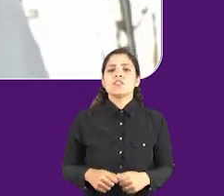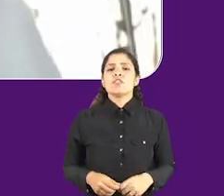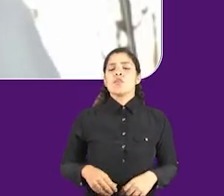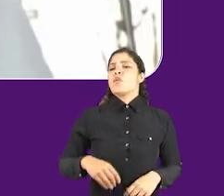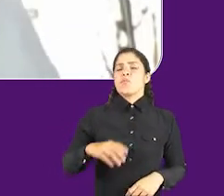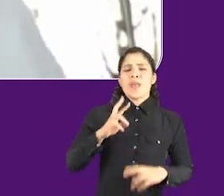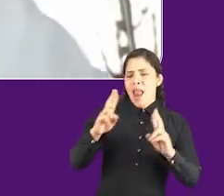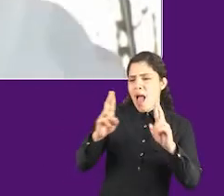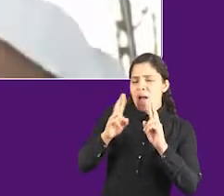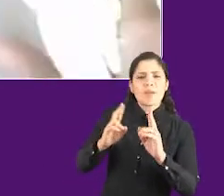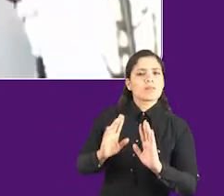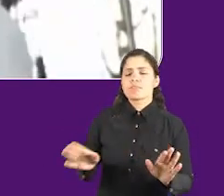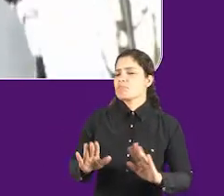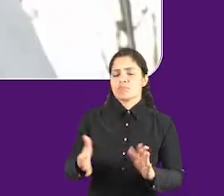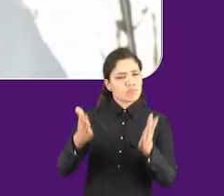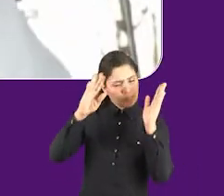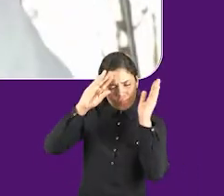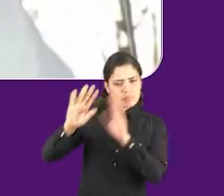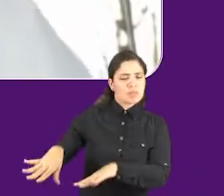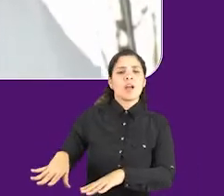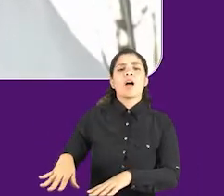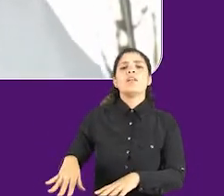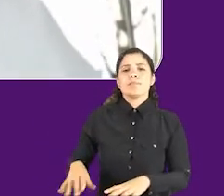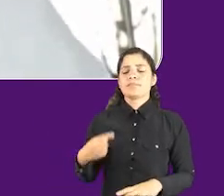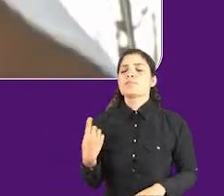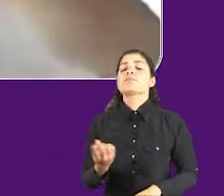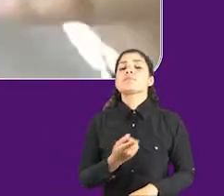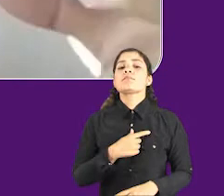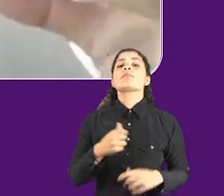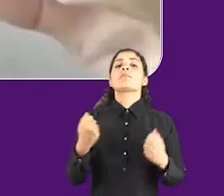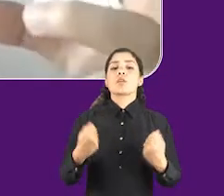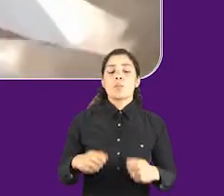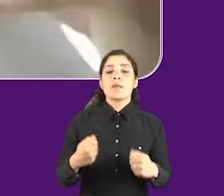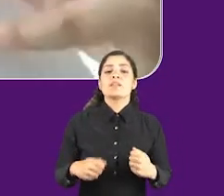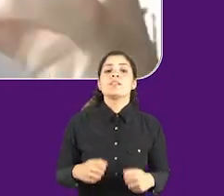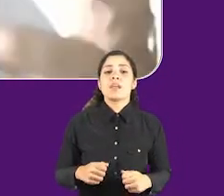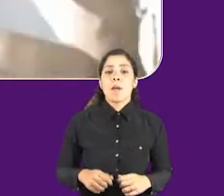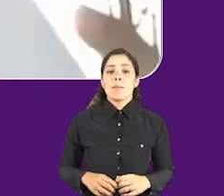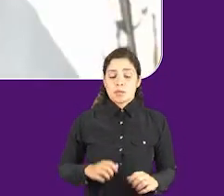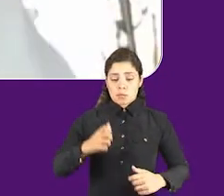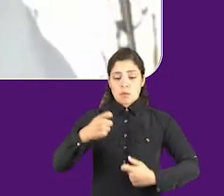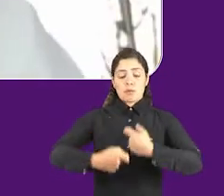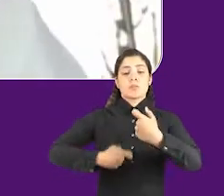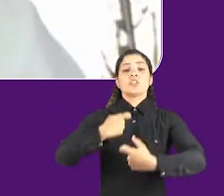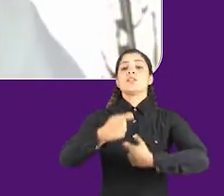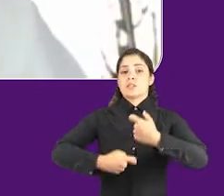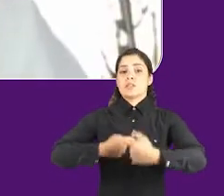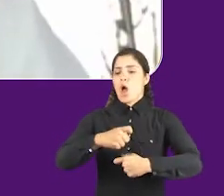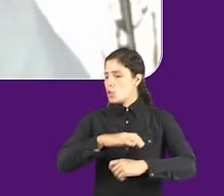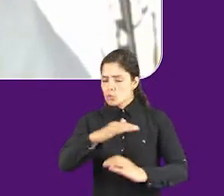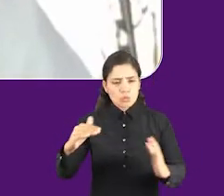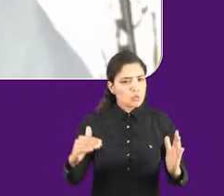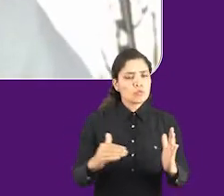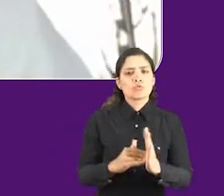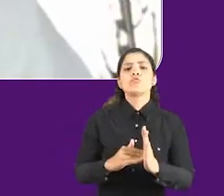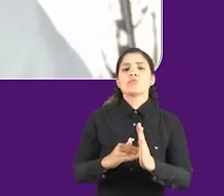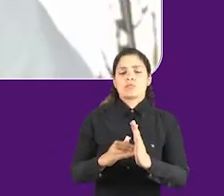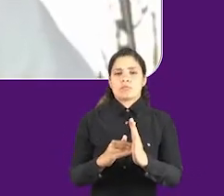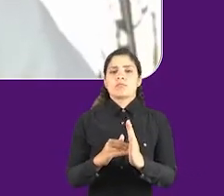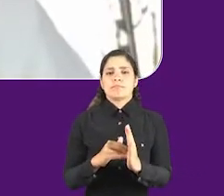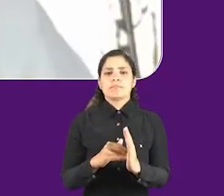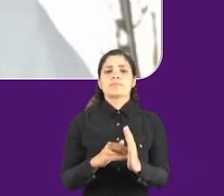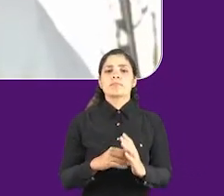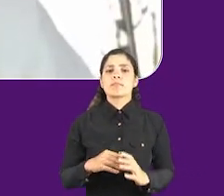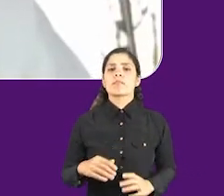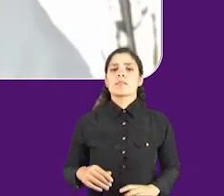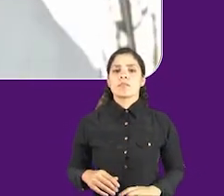os produtos no mercado temos que era tudo então é é um processo darem como como tudo envolvendo todas as